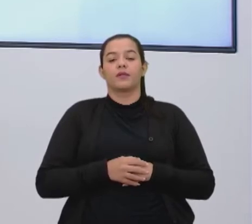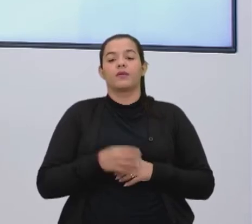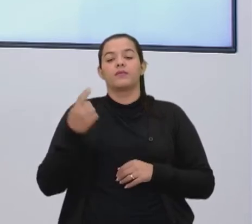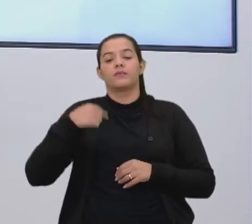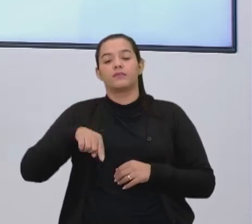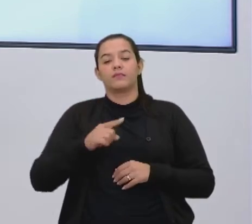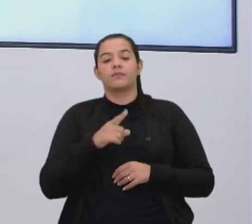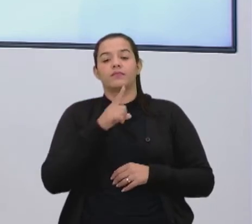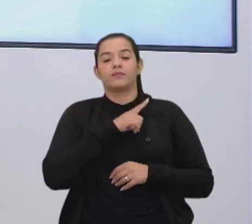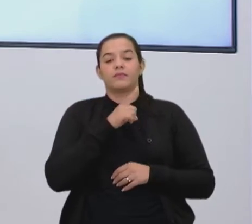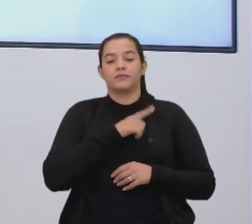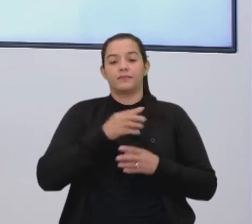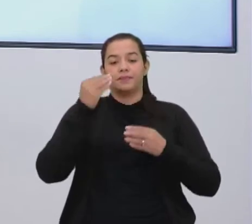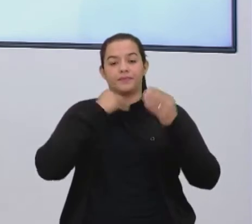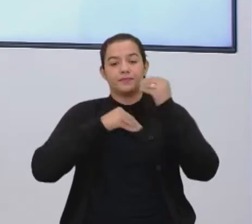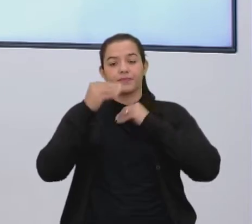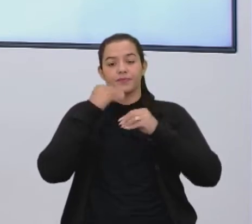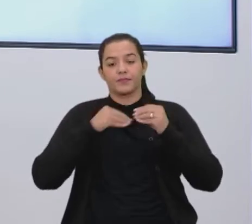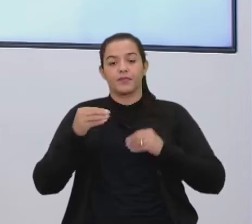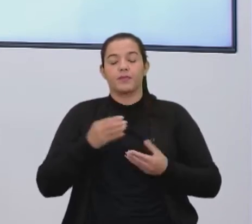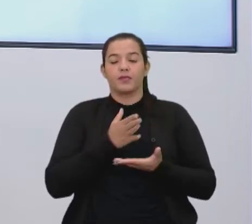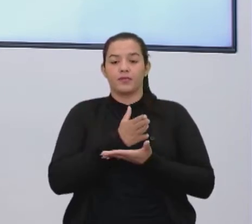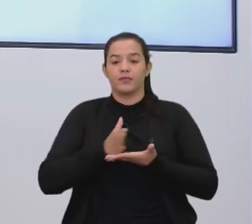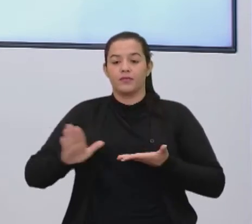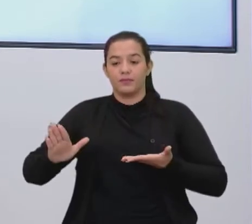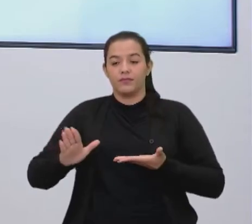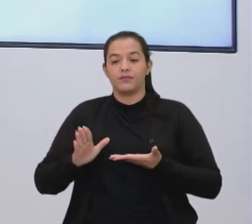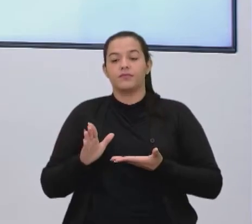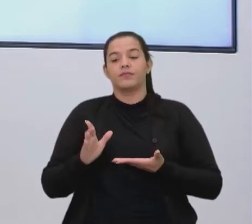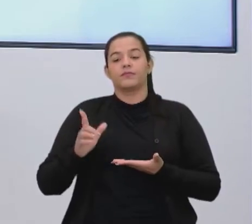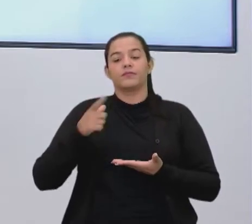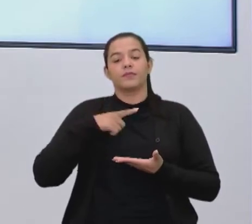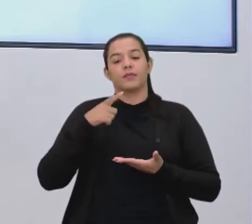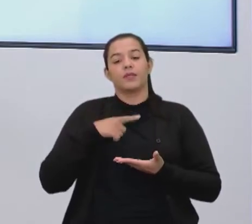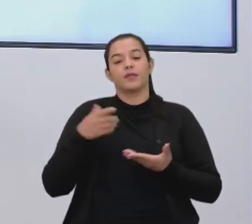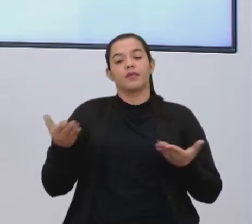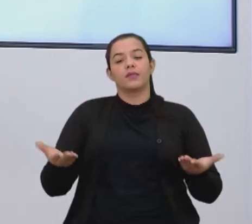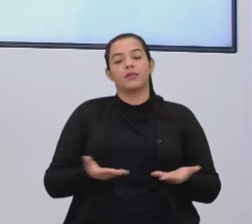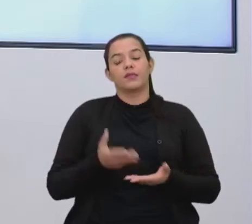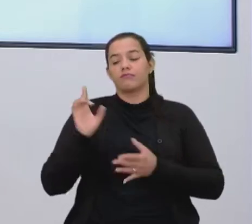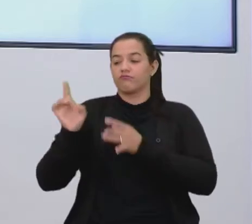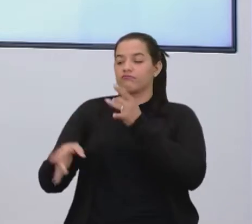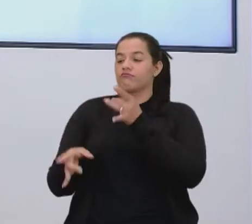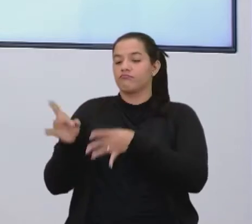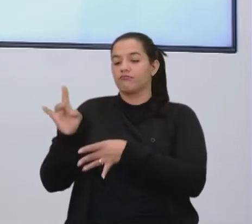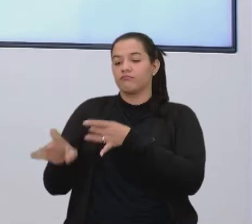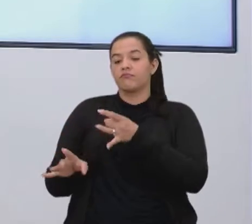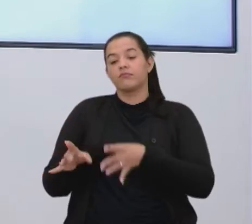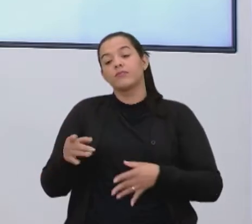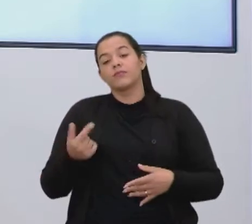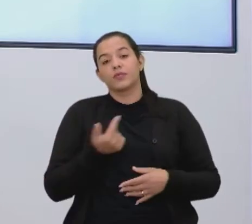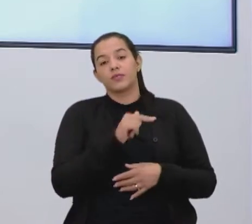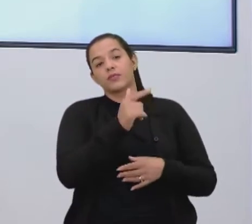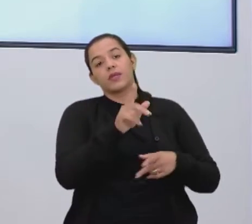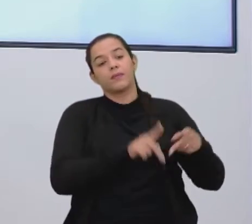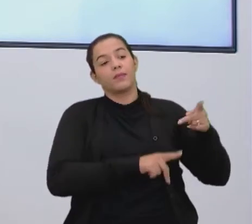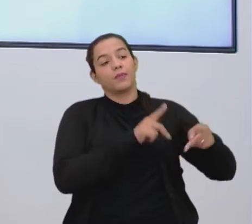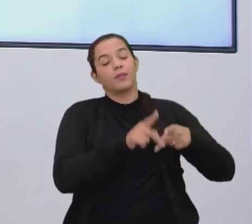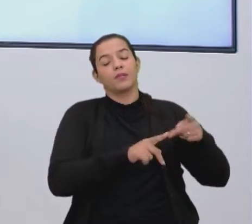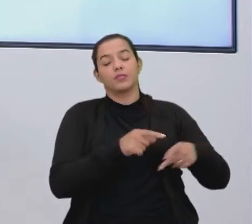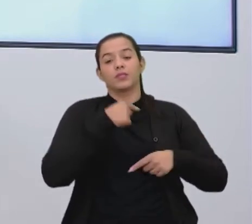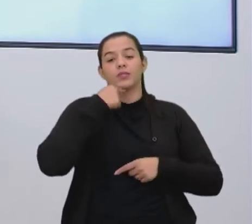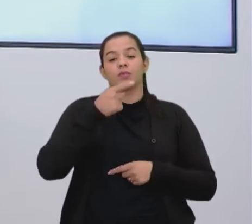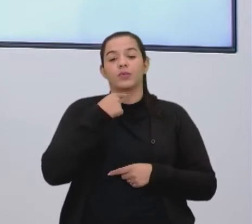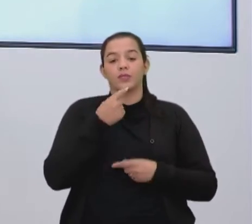gente tem alimento assim sobrando e a gente acaba descartando e jogando fora, porque a nossa população não dá conta